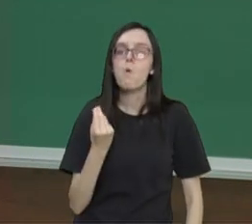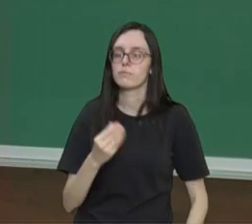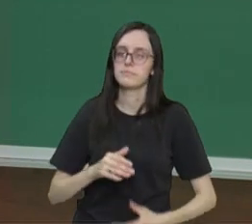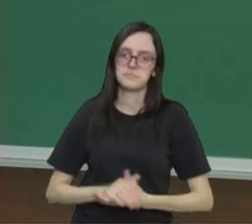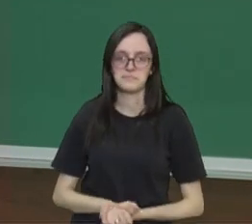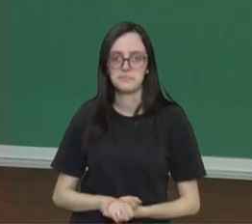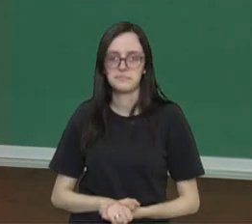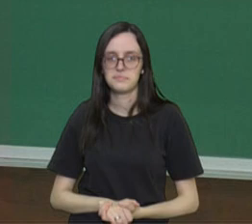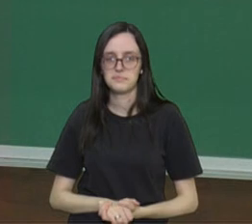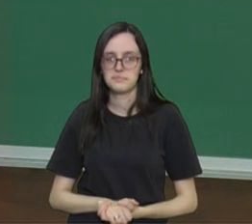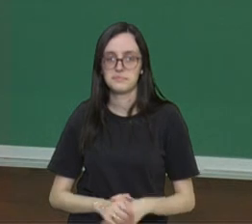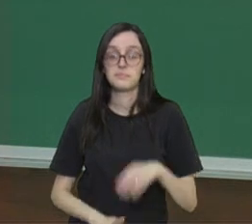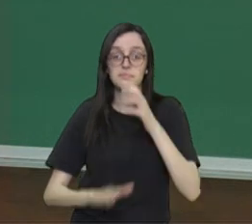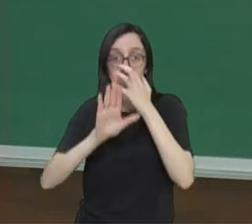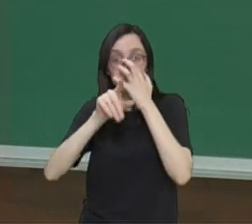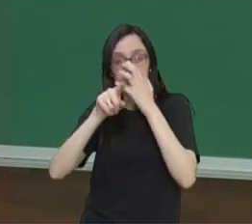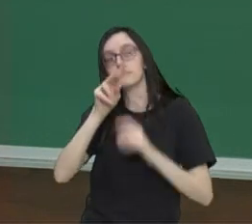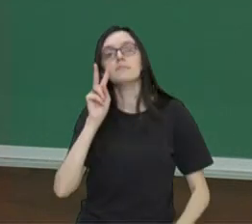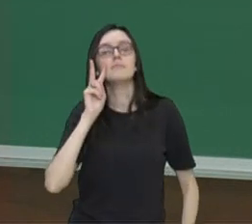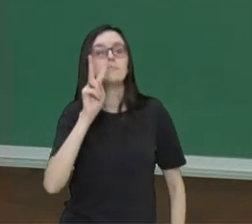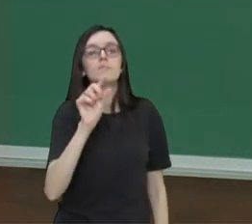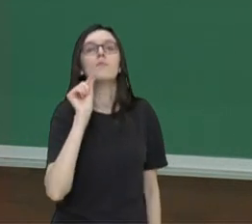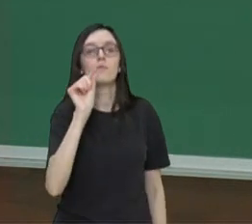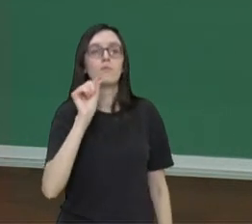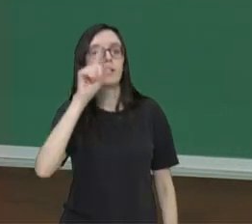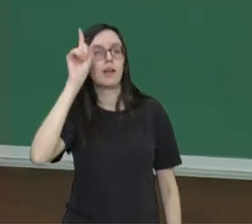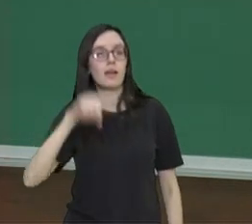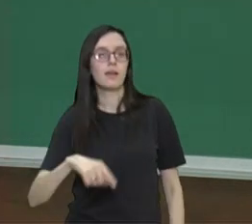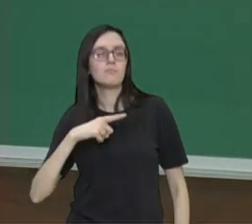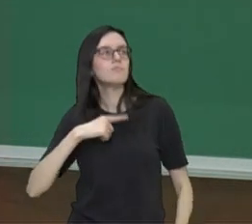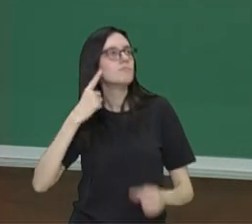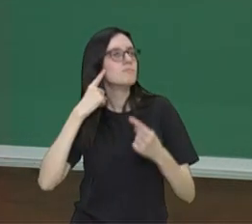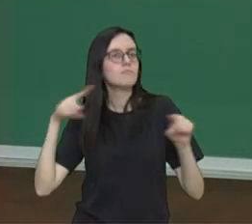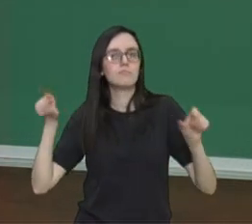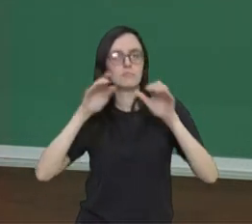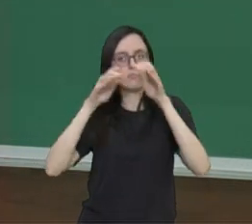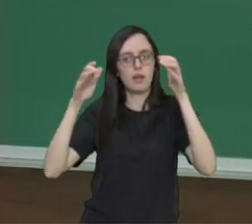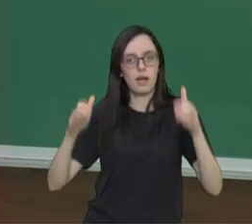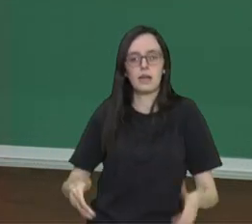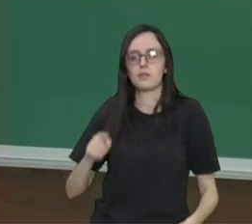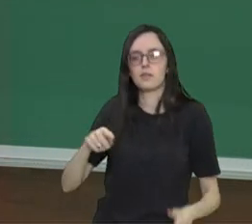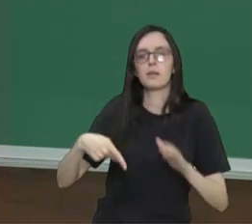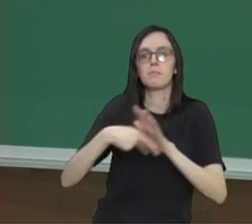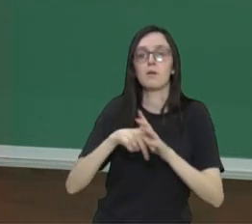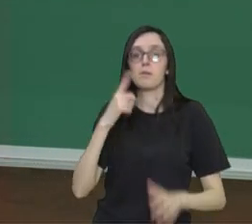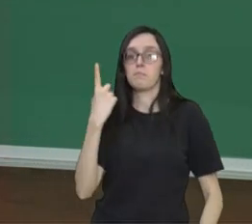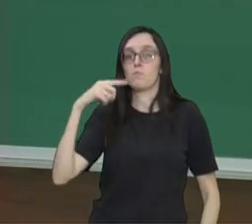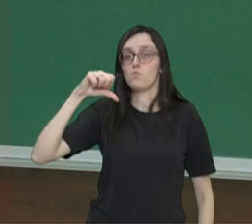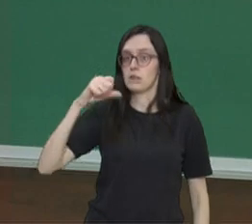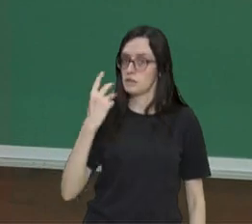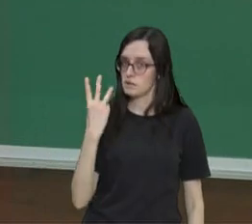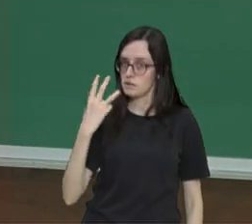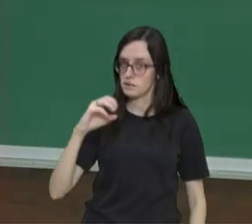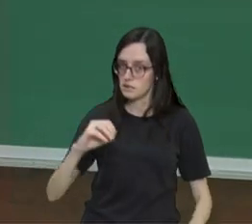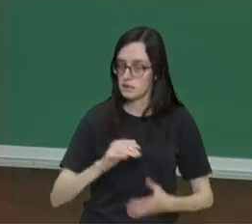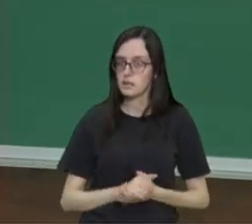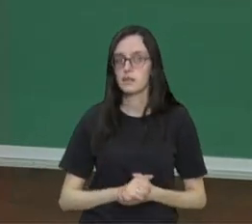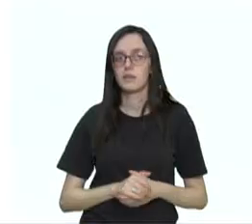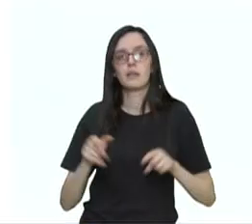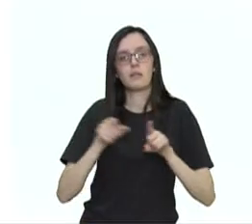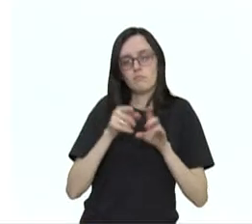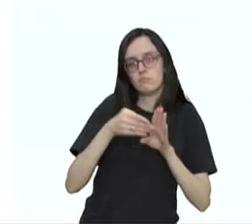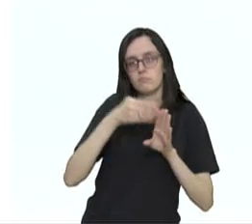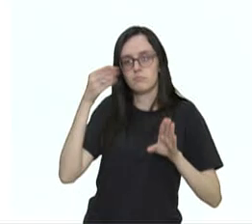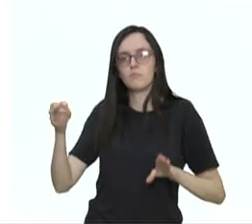também. Ó, aqui você tem um aparelho de rádio muito típico dos anos 30, e do lado você